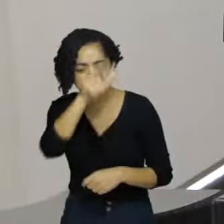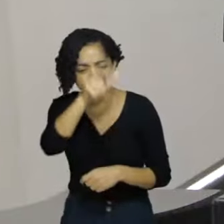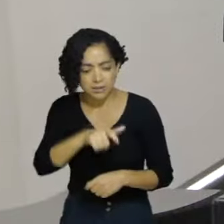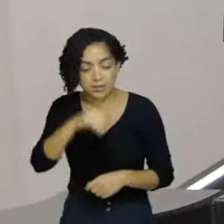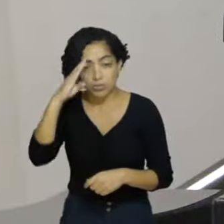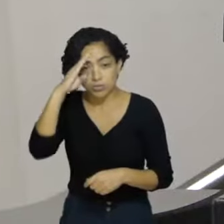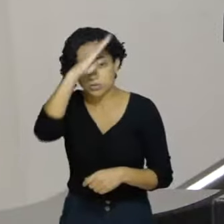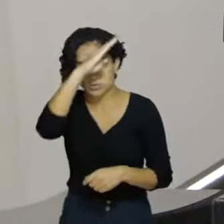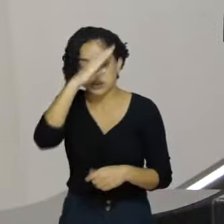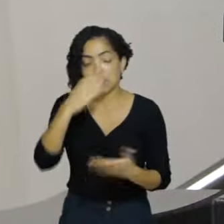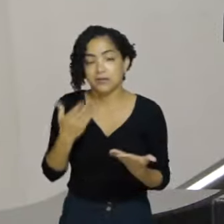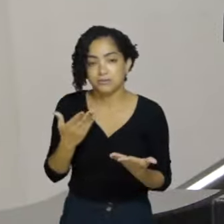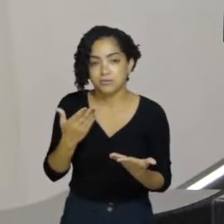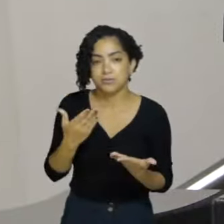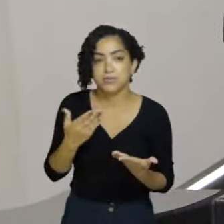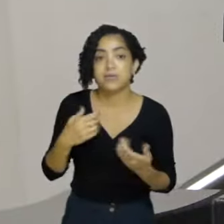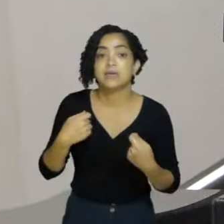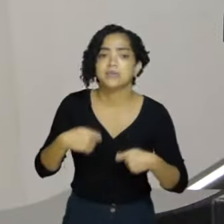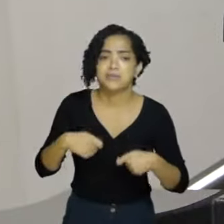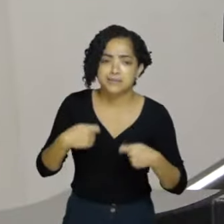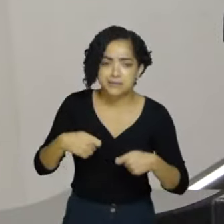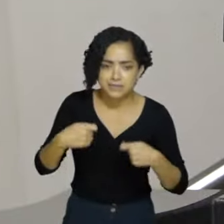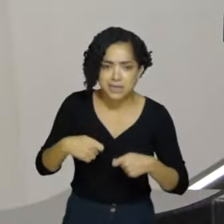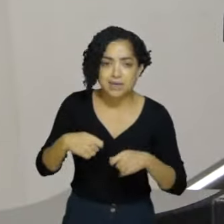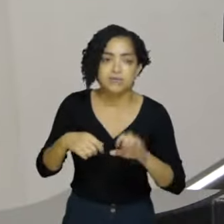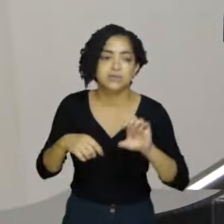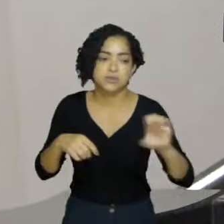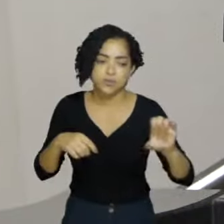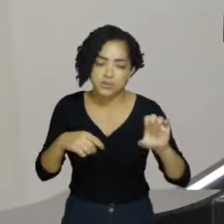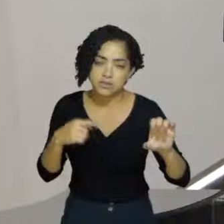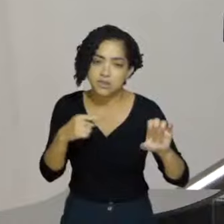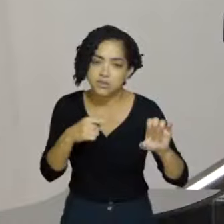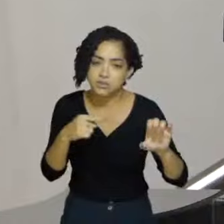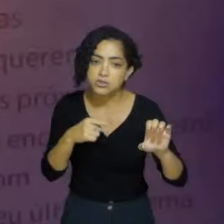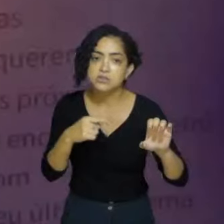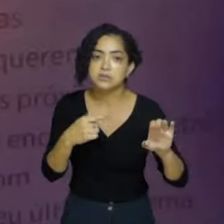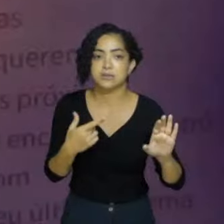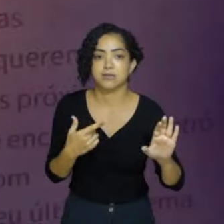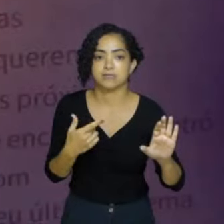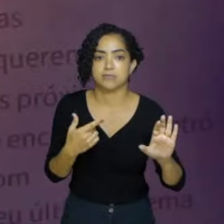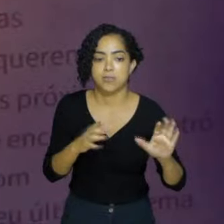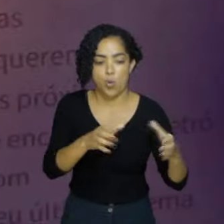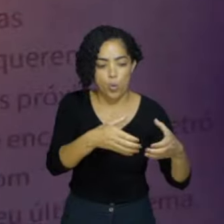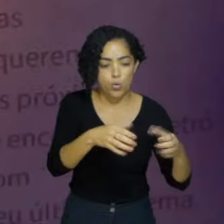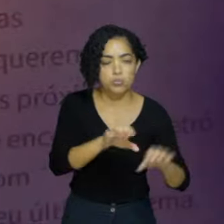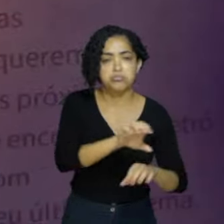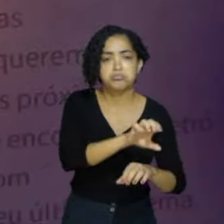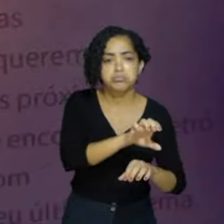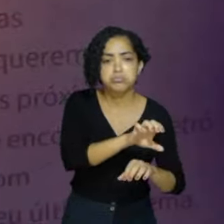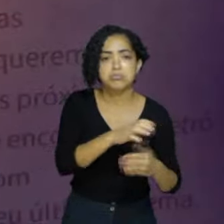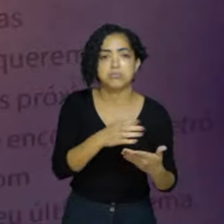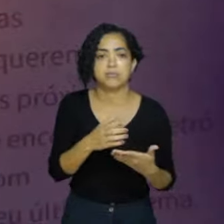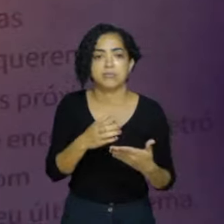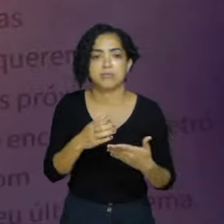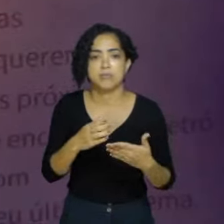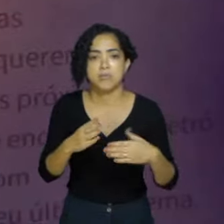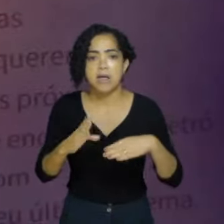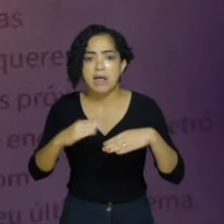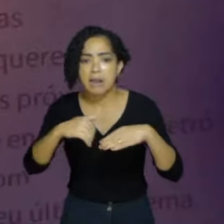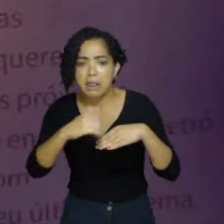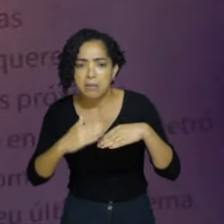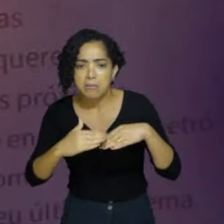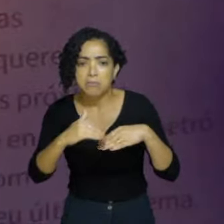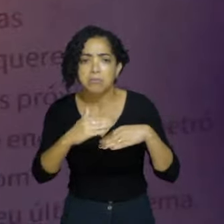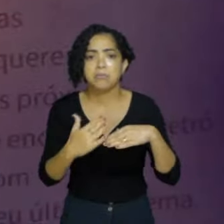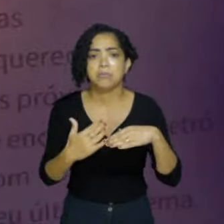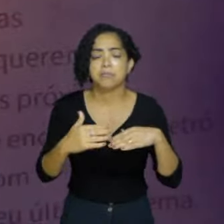assim, solto pelo mundo. Não, tinha que ser um esquerdista antibolsonarista. Lamber botas, seus putos, vão ser, não posso falar,